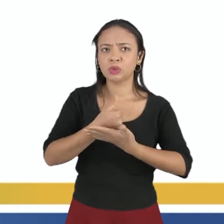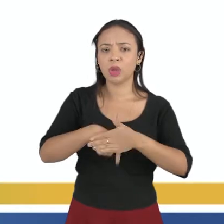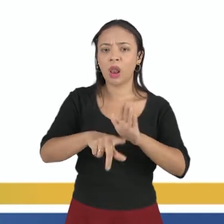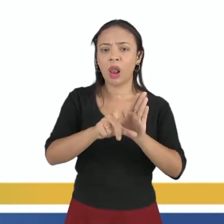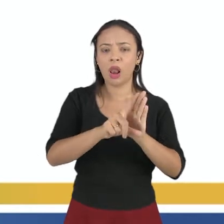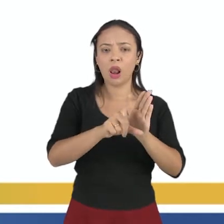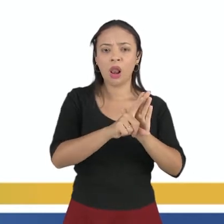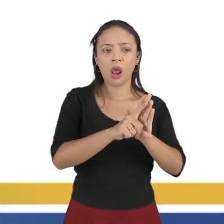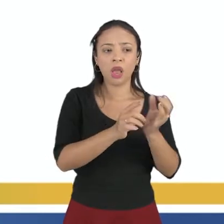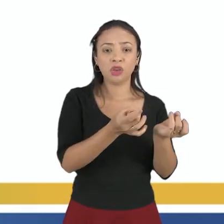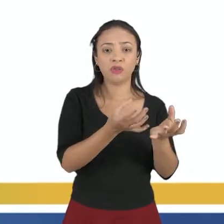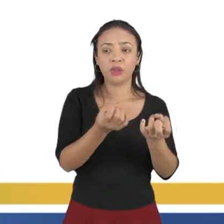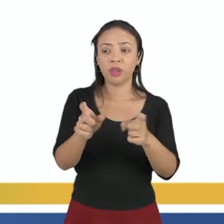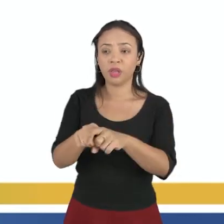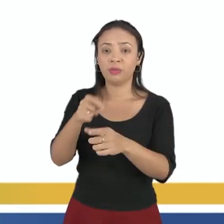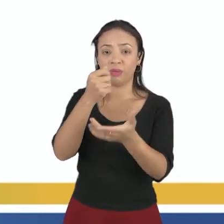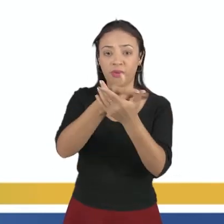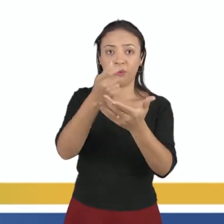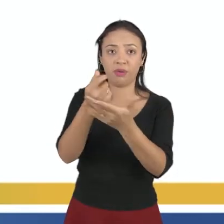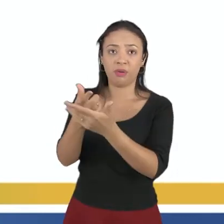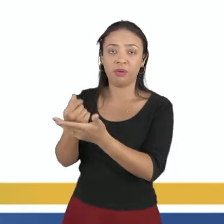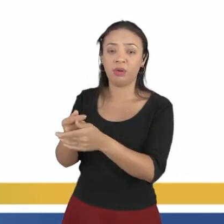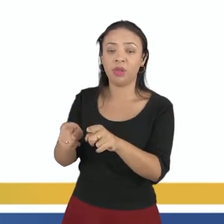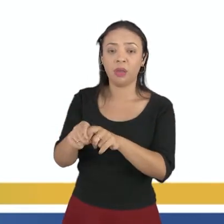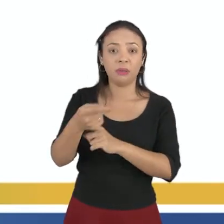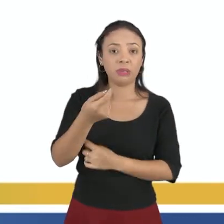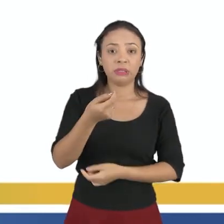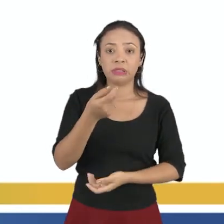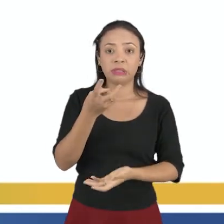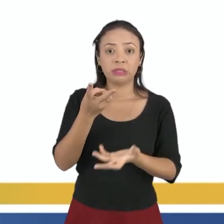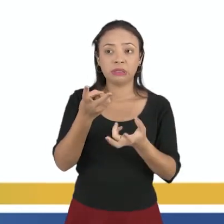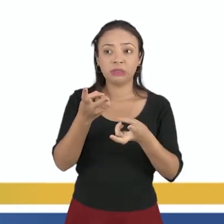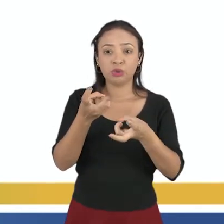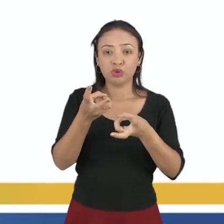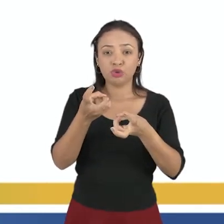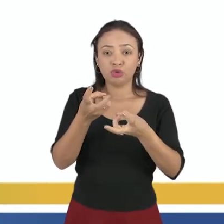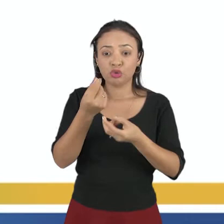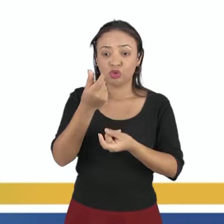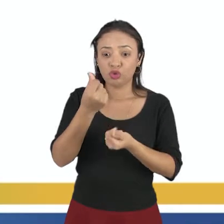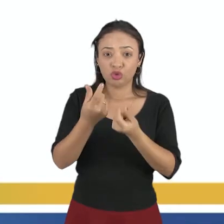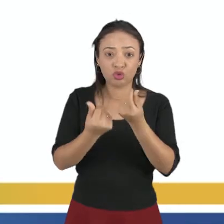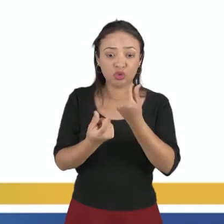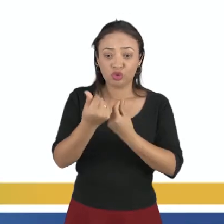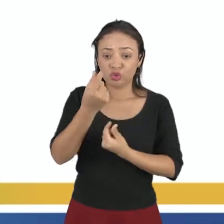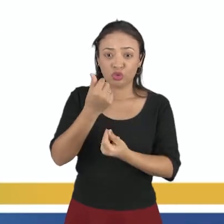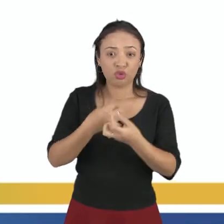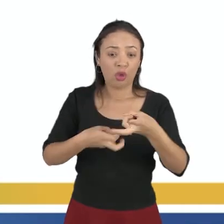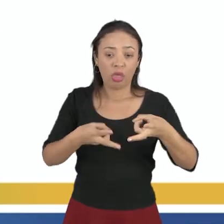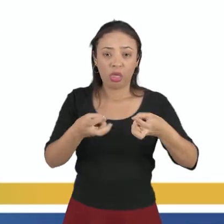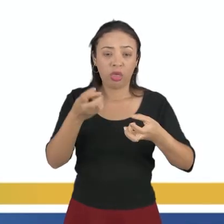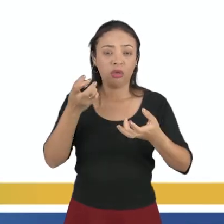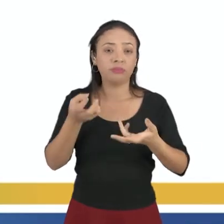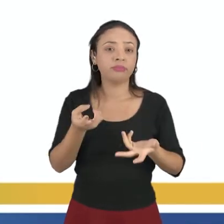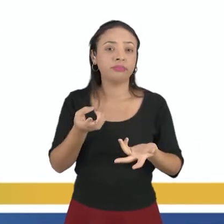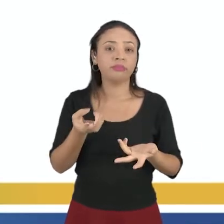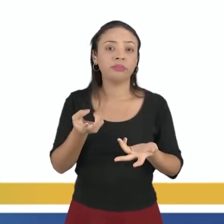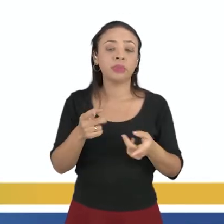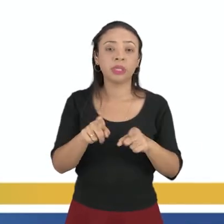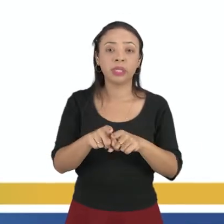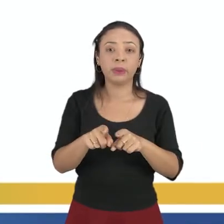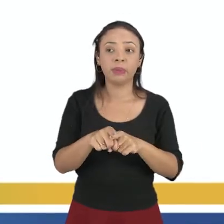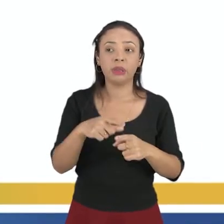da oferta e da procura, a obtenção do lucro, que é a principal característica, a concorrência